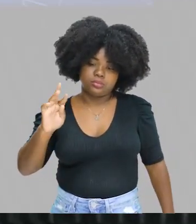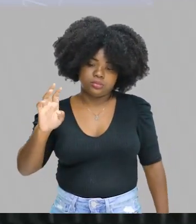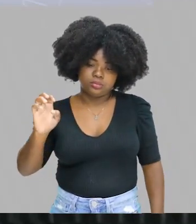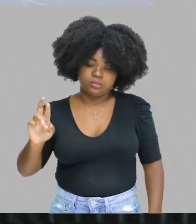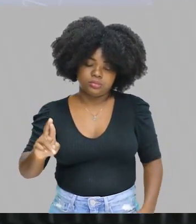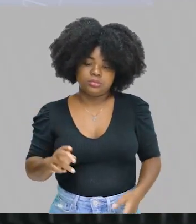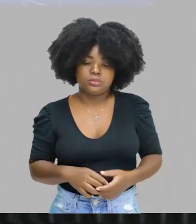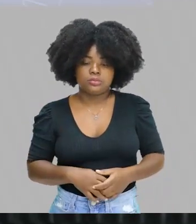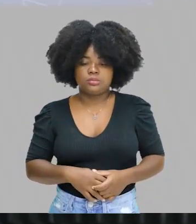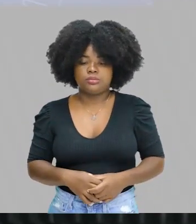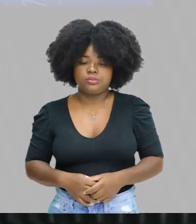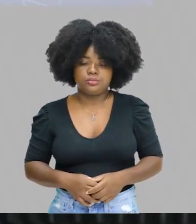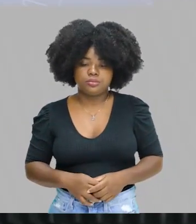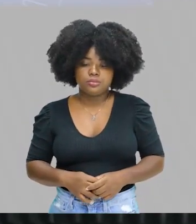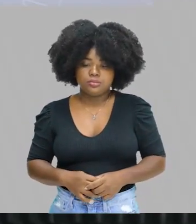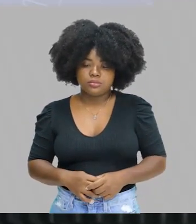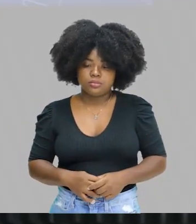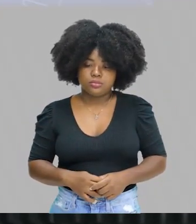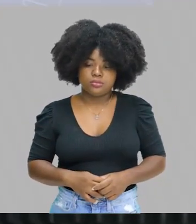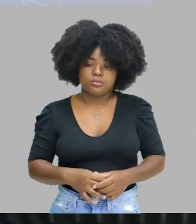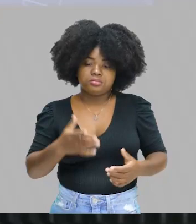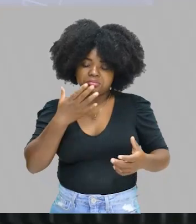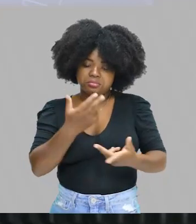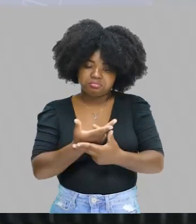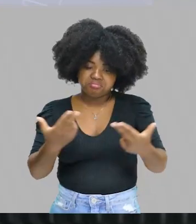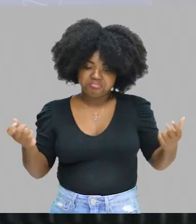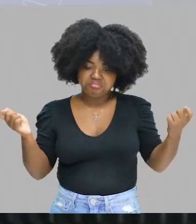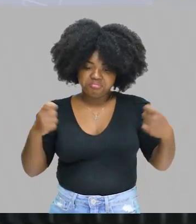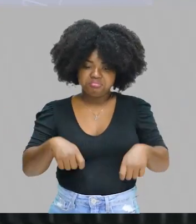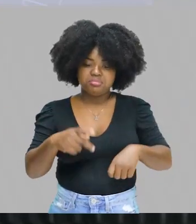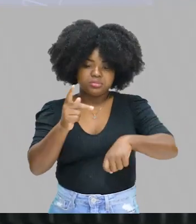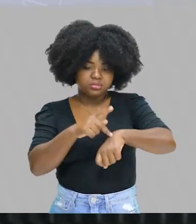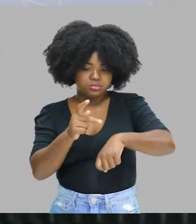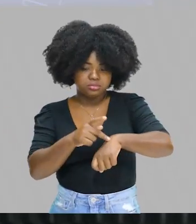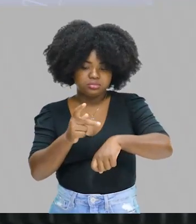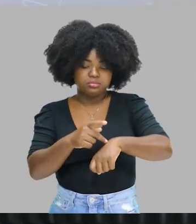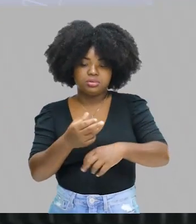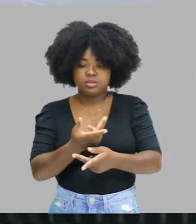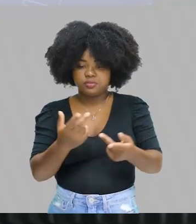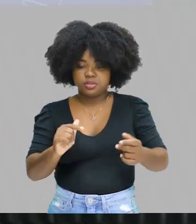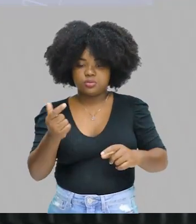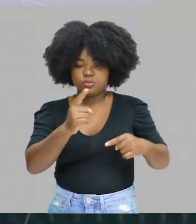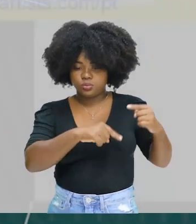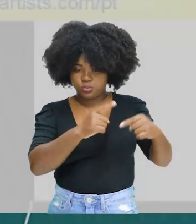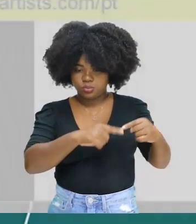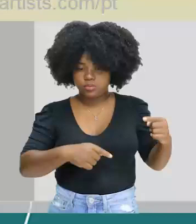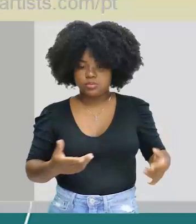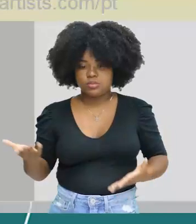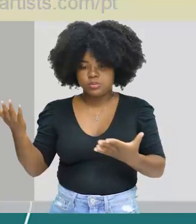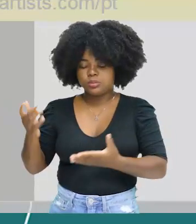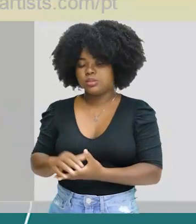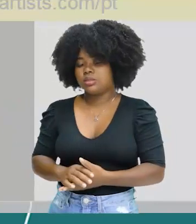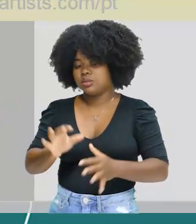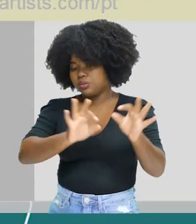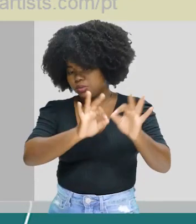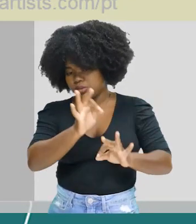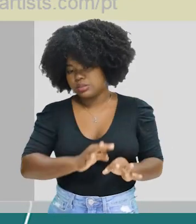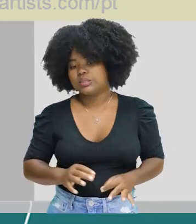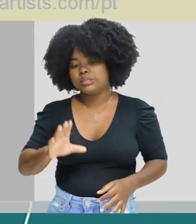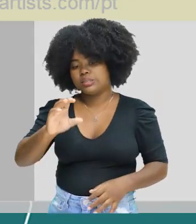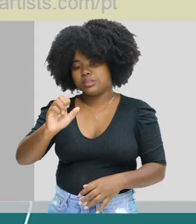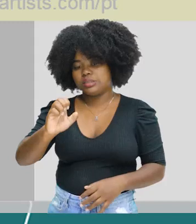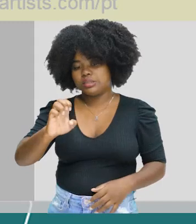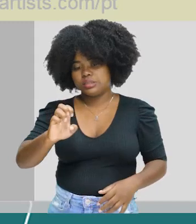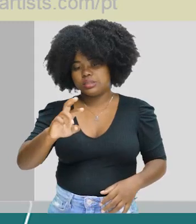ficam transparentes, ficam muito bonitas, coloridas e podem imitar pedra, mármore, barro ou outras coisas. Aqui é uma modelagem em cera